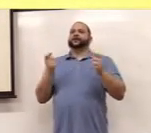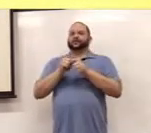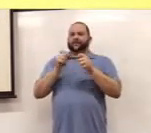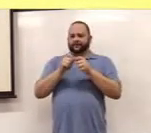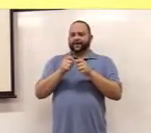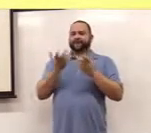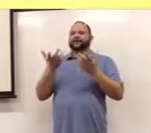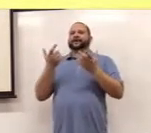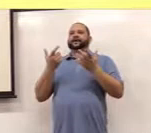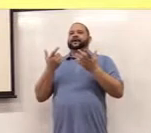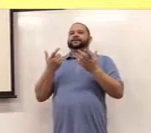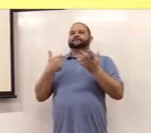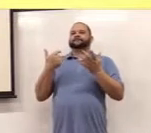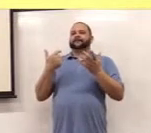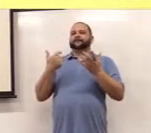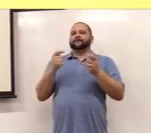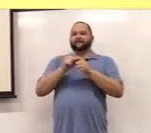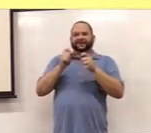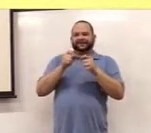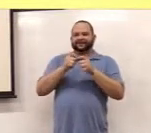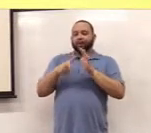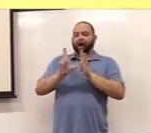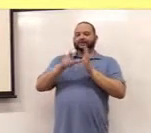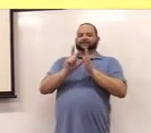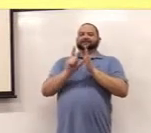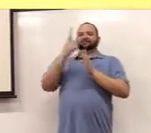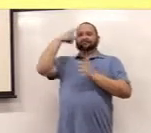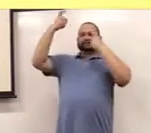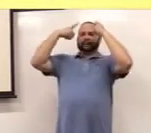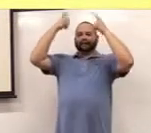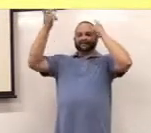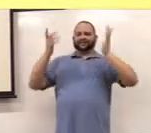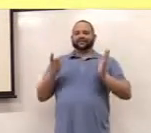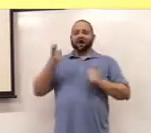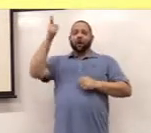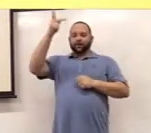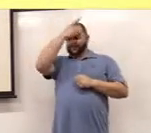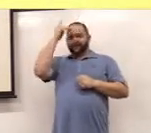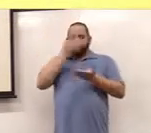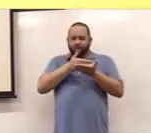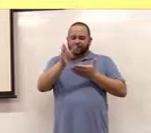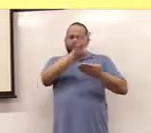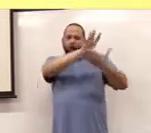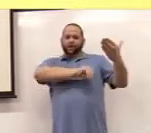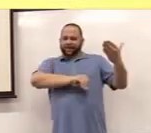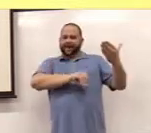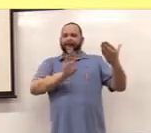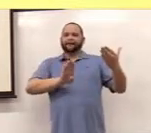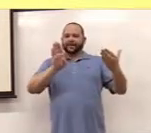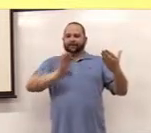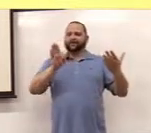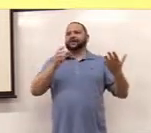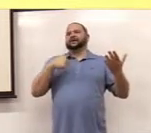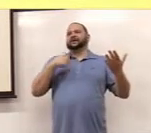estava, do que ele vivia na época. Né? Outros compositores vão começar a escrever mais ou menos no estilo, por exemplo, da Grande Fuga, que é um dos quartetos